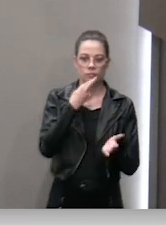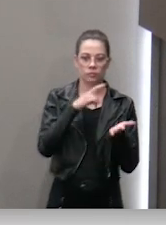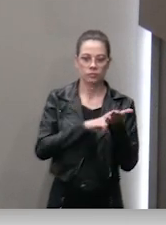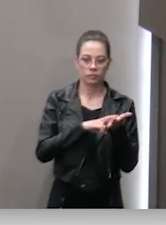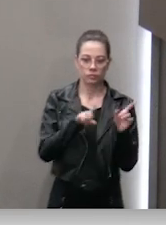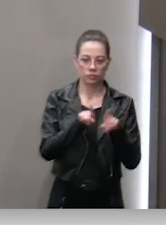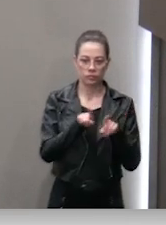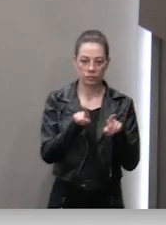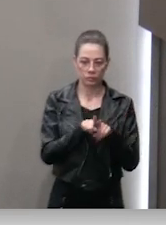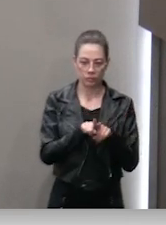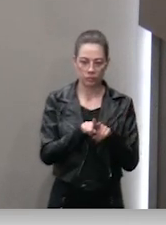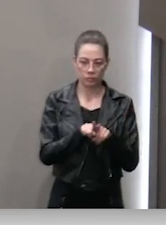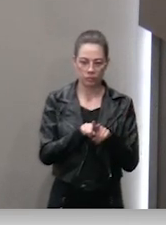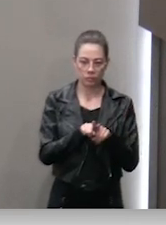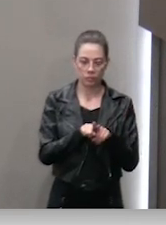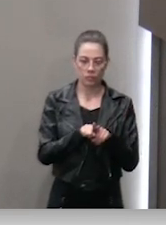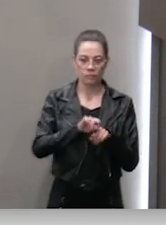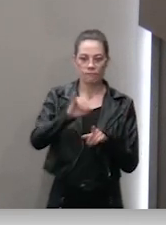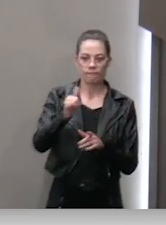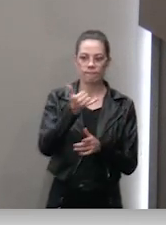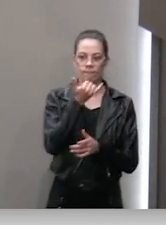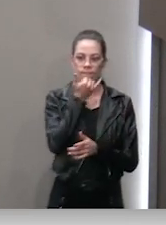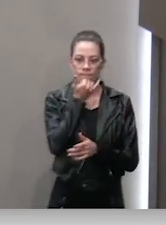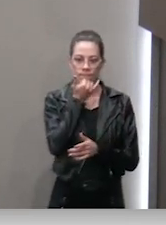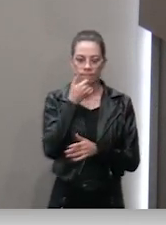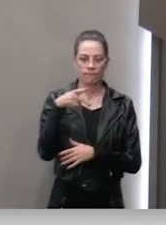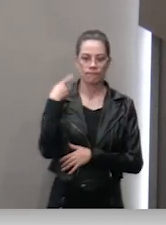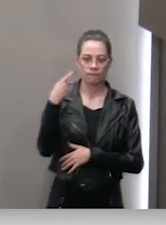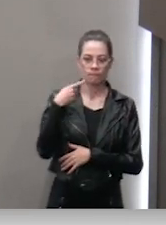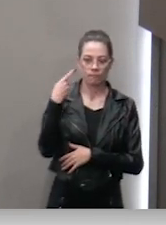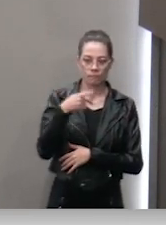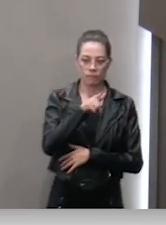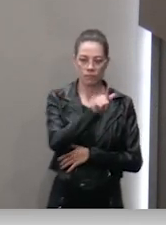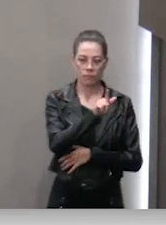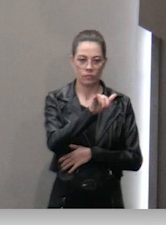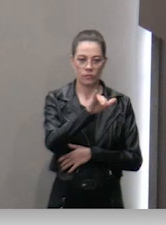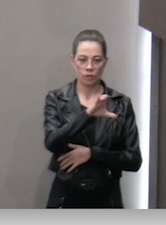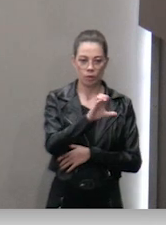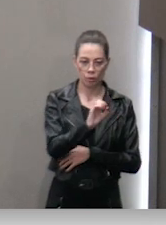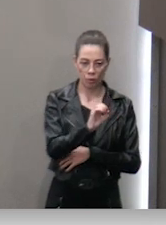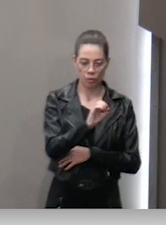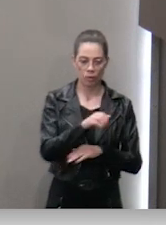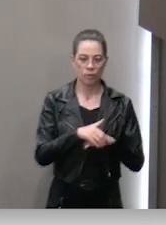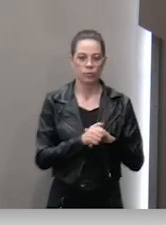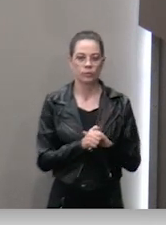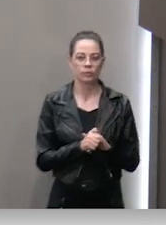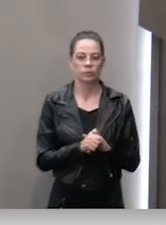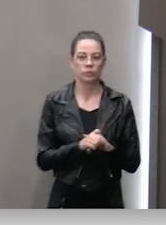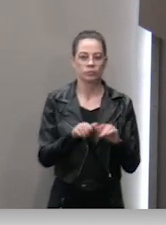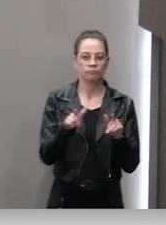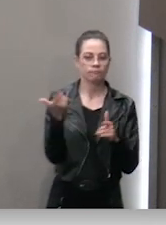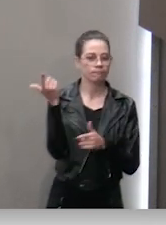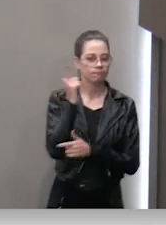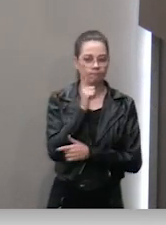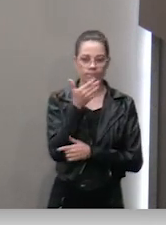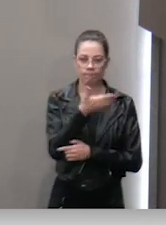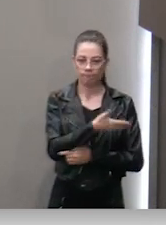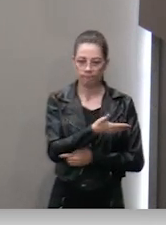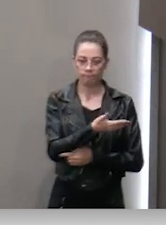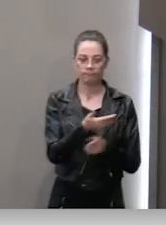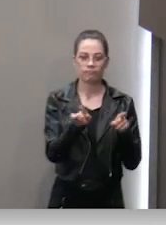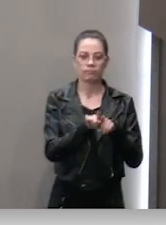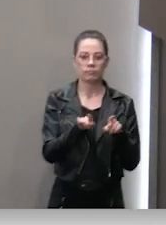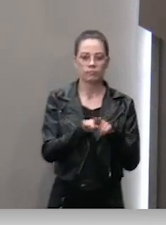Registramos a ausência justificada do vereador Giordani Krug Campos Ramos, que não pôde comparecer